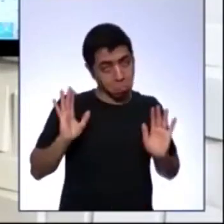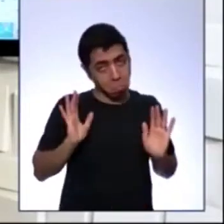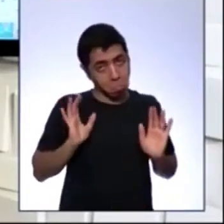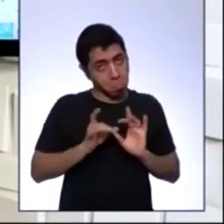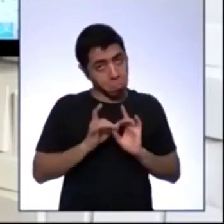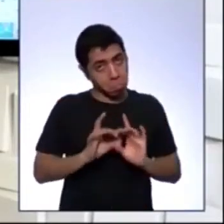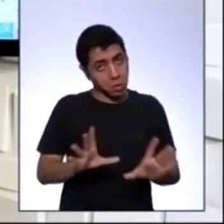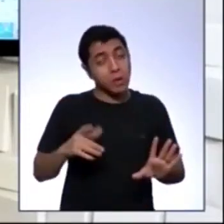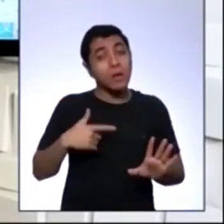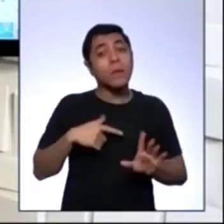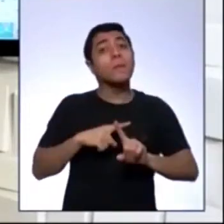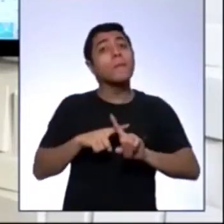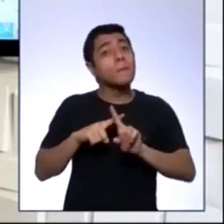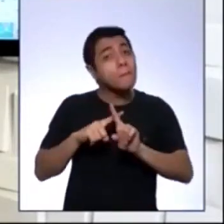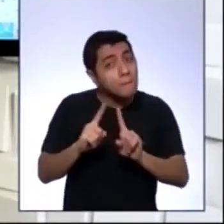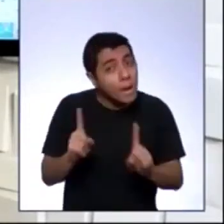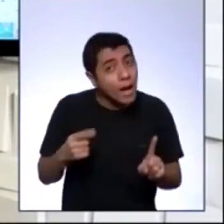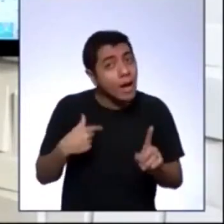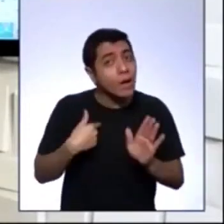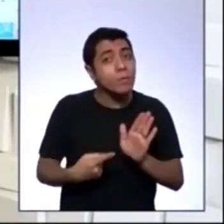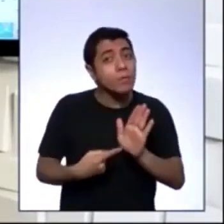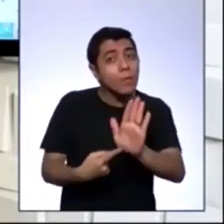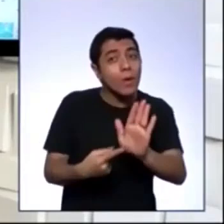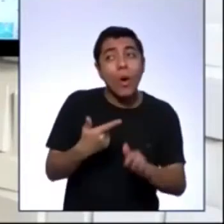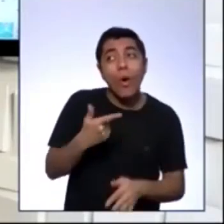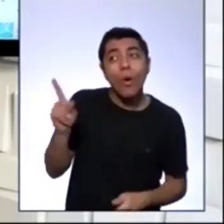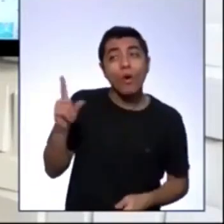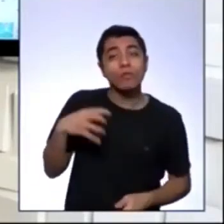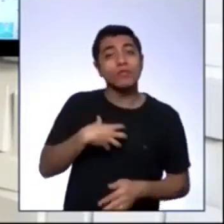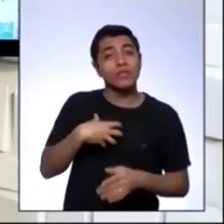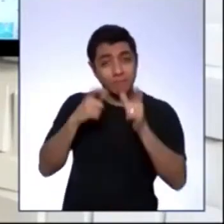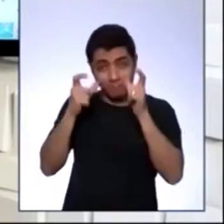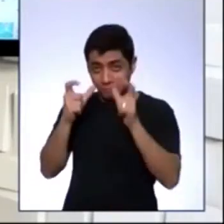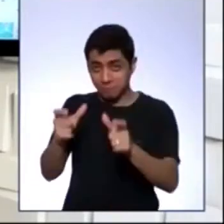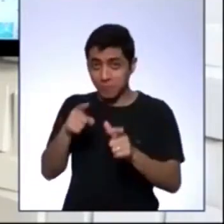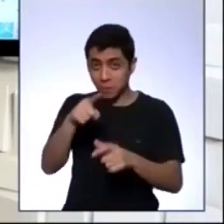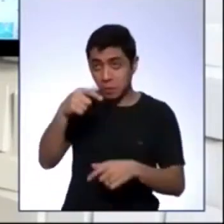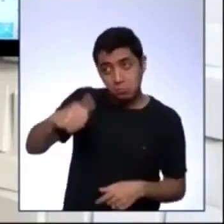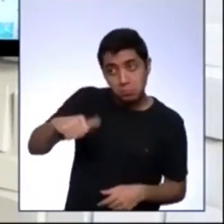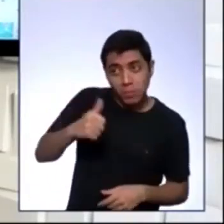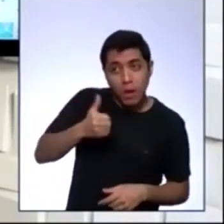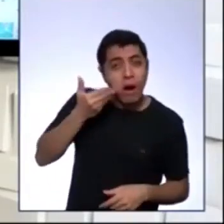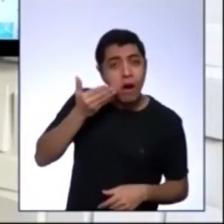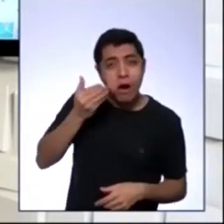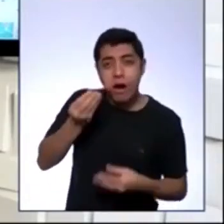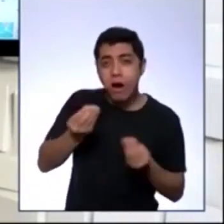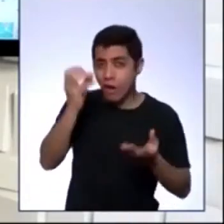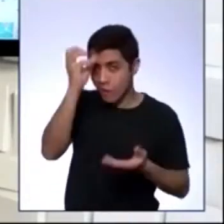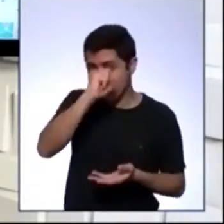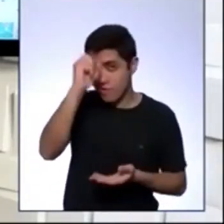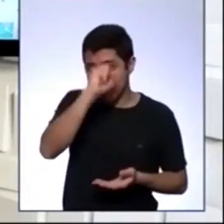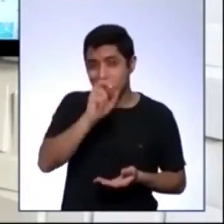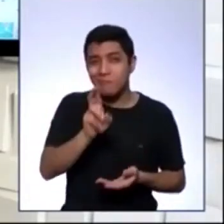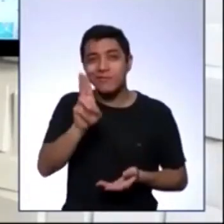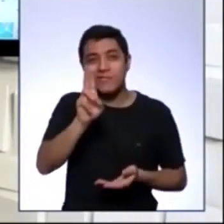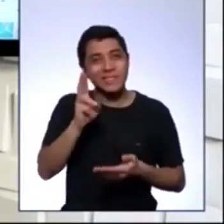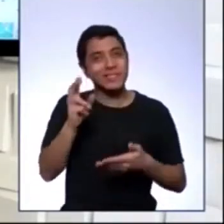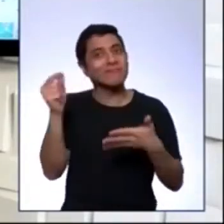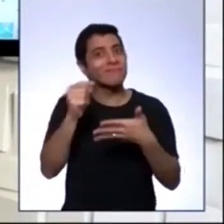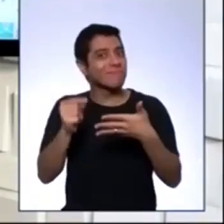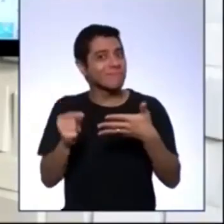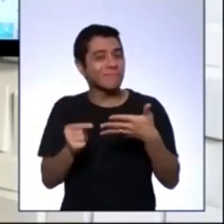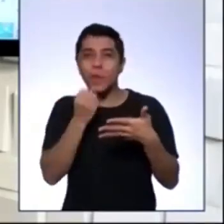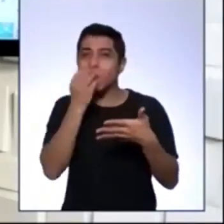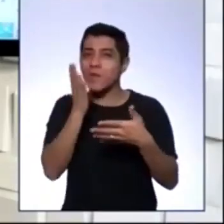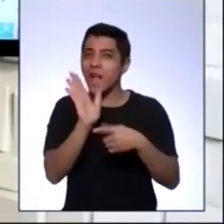coisas interessantes que você vai avaliar as ferramentas e aprender as aulas né para o seu benefício Claro é